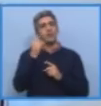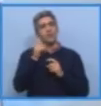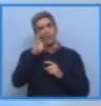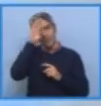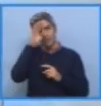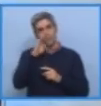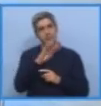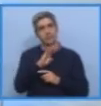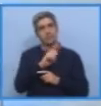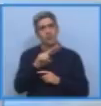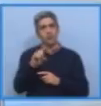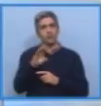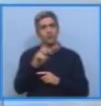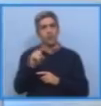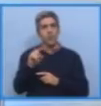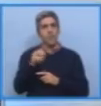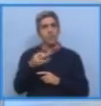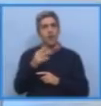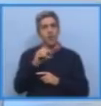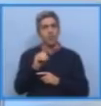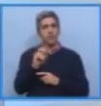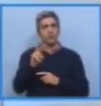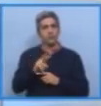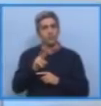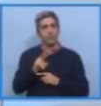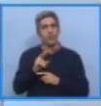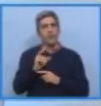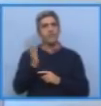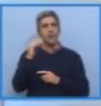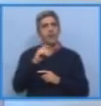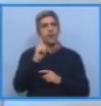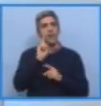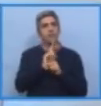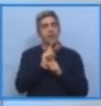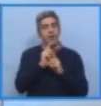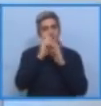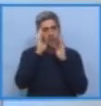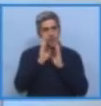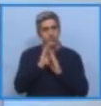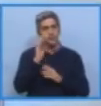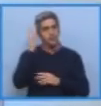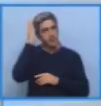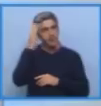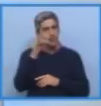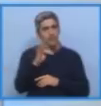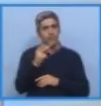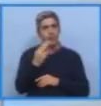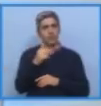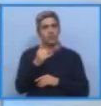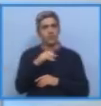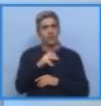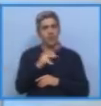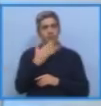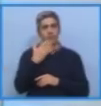Exatamente, inspirando-se um bocadinho nas visões da irmã Santa Faustina, a qual pediu exatamente a consagração